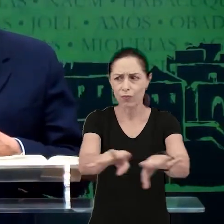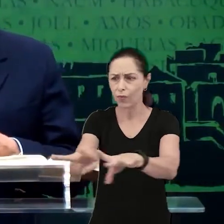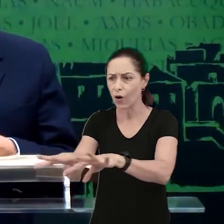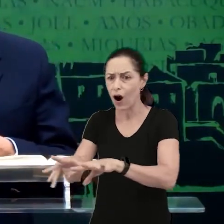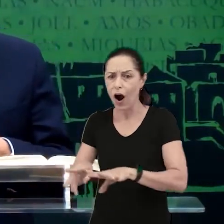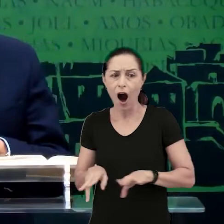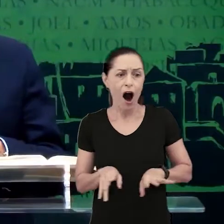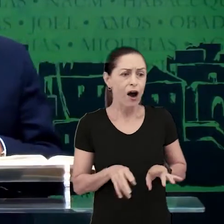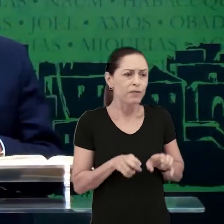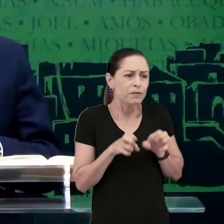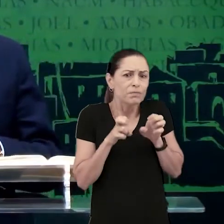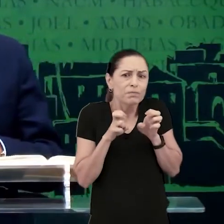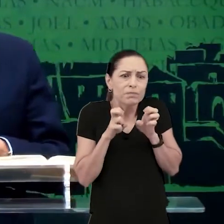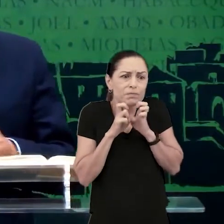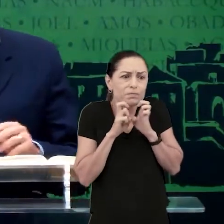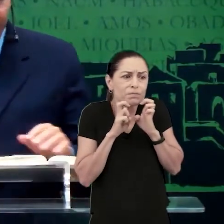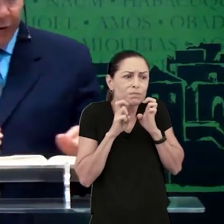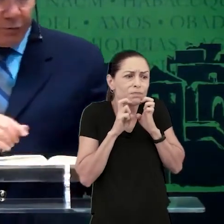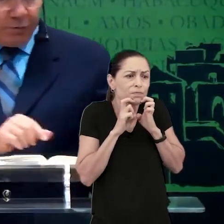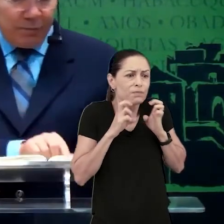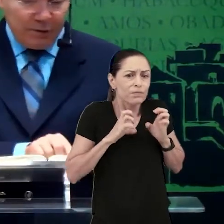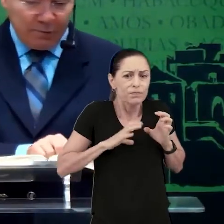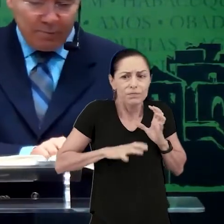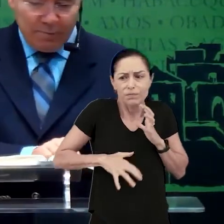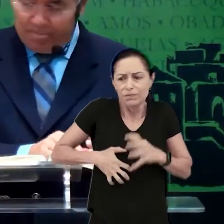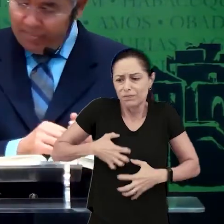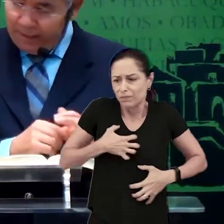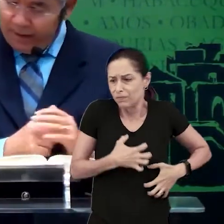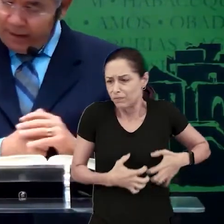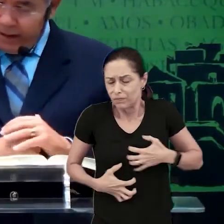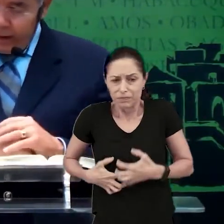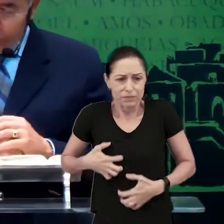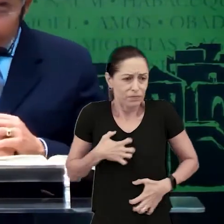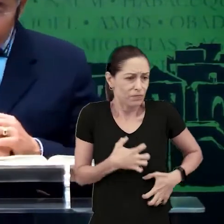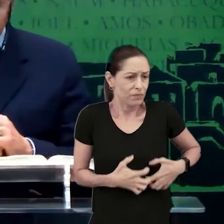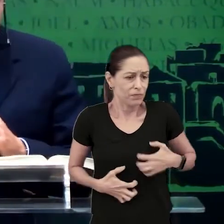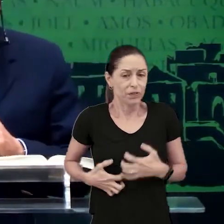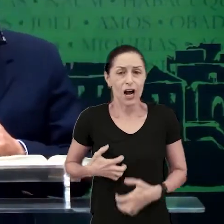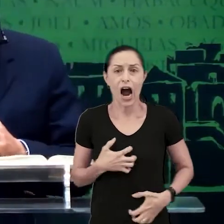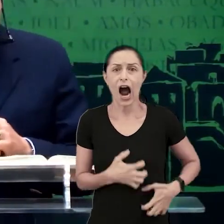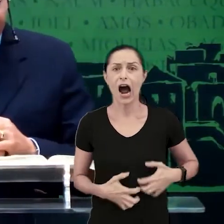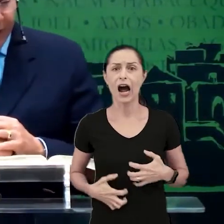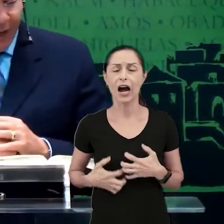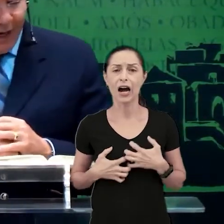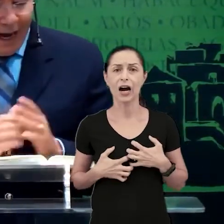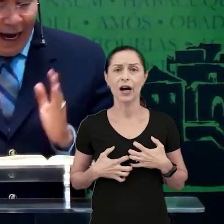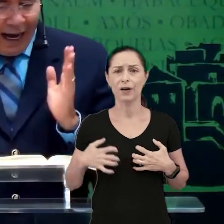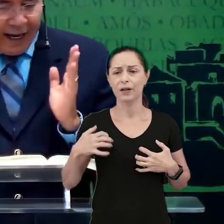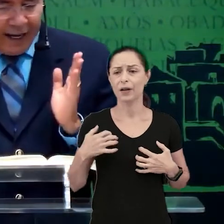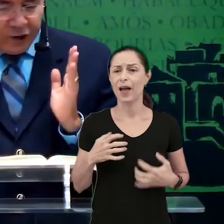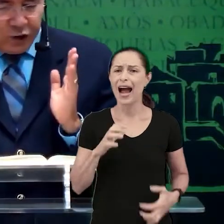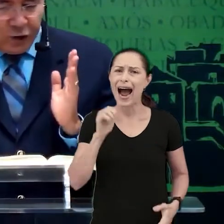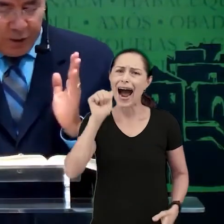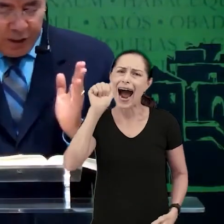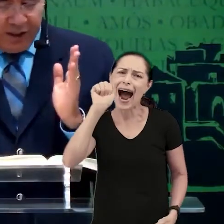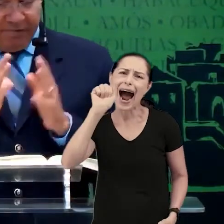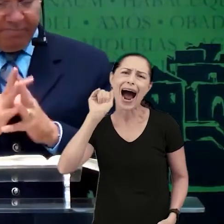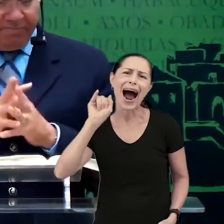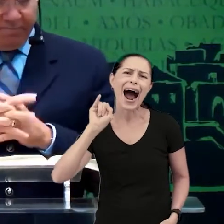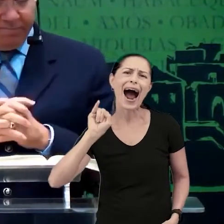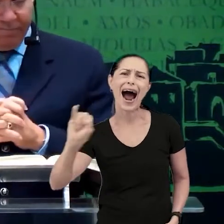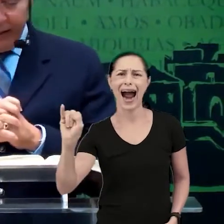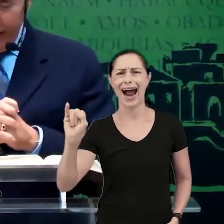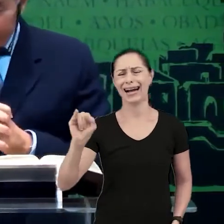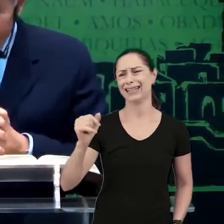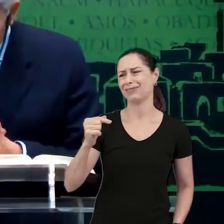ele faz isso da seguinte maneira: olhe comigo o verso 1. A dor solitária do profeta: ai de